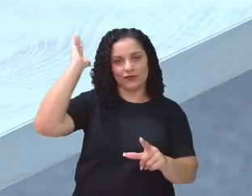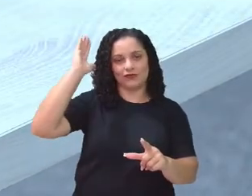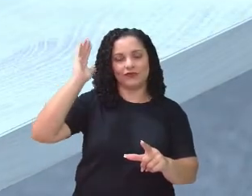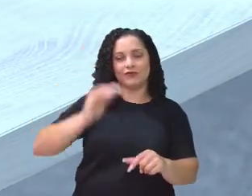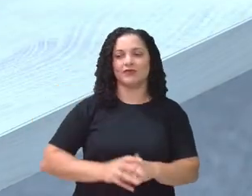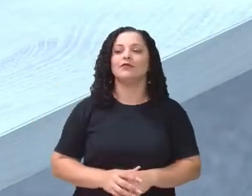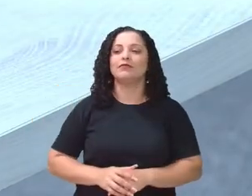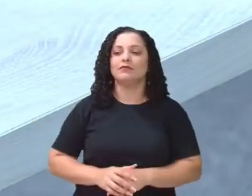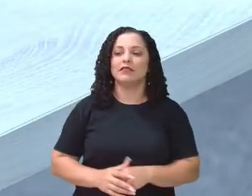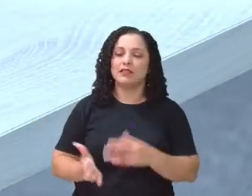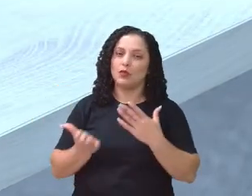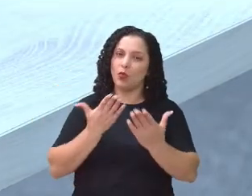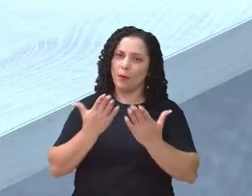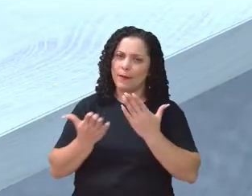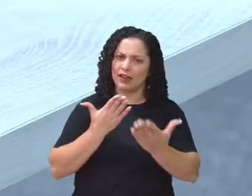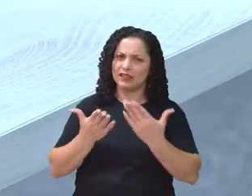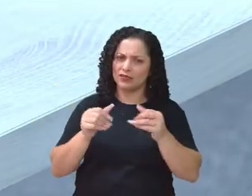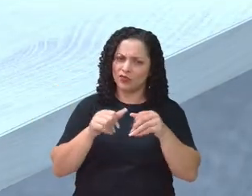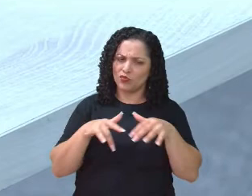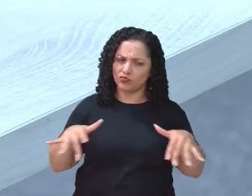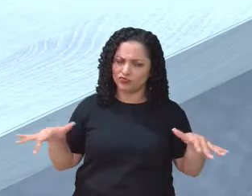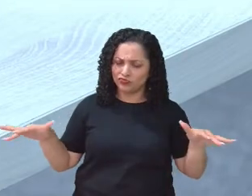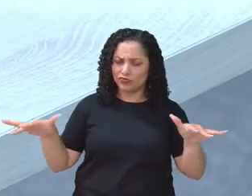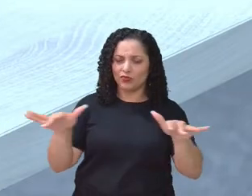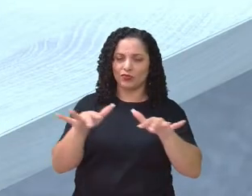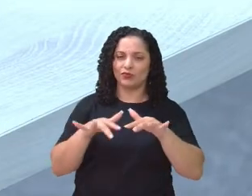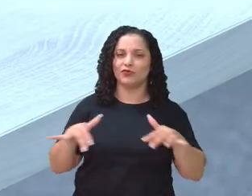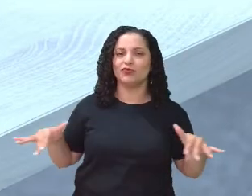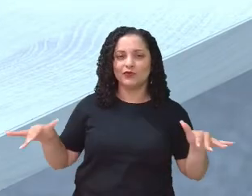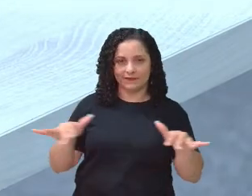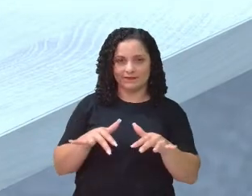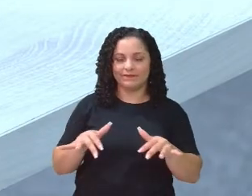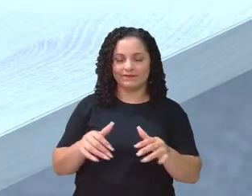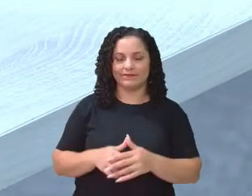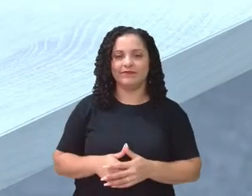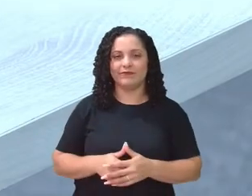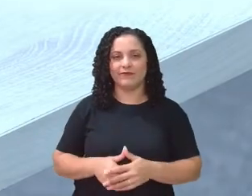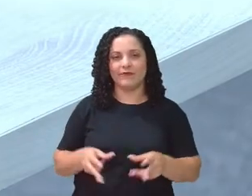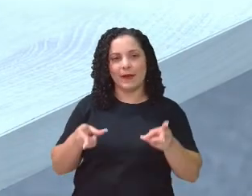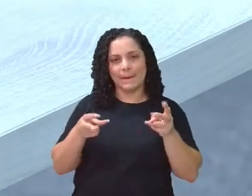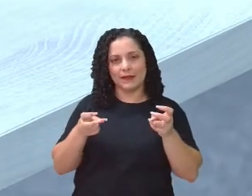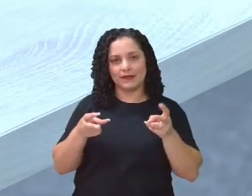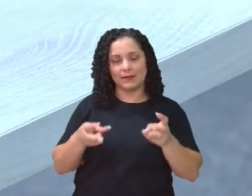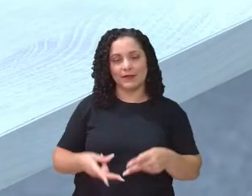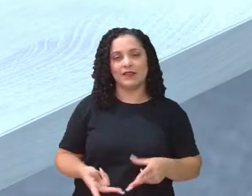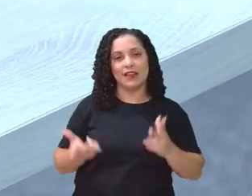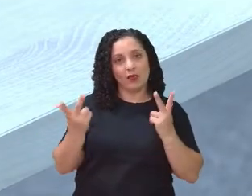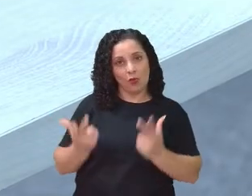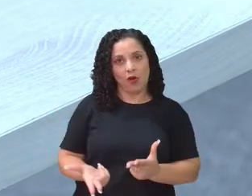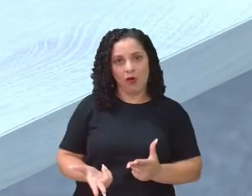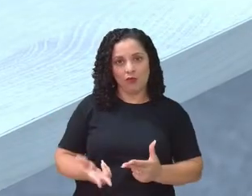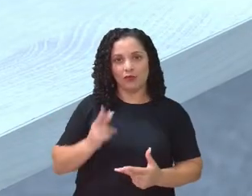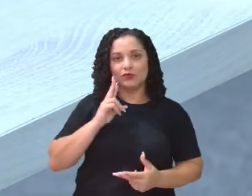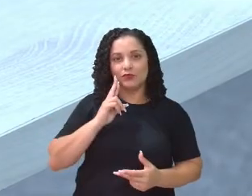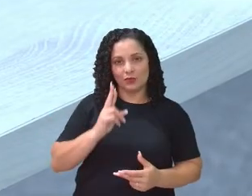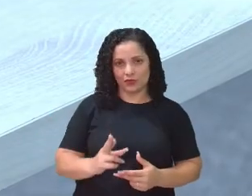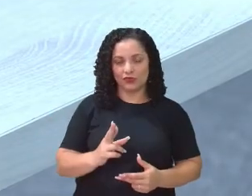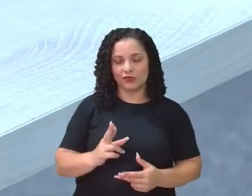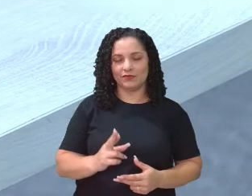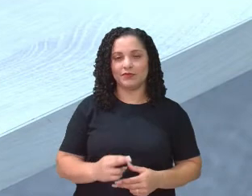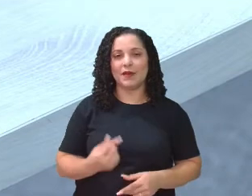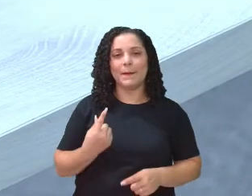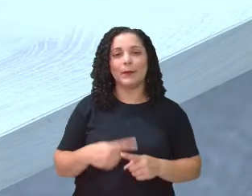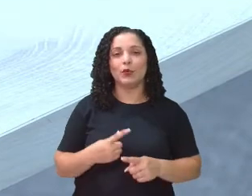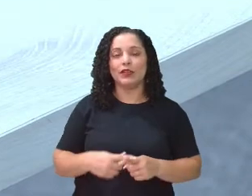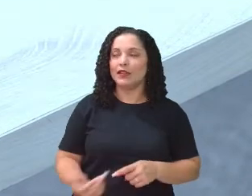se eu fizer a comparação com todos os ângulos, vai dar o mesmo valor, porque lembra, né? Esse polígono